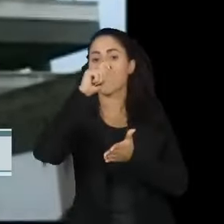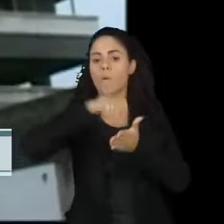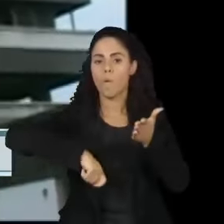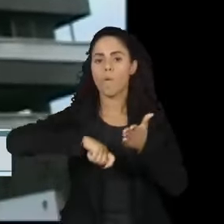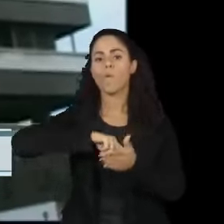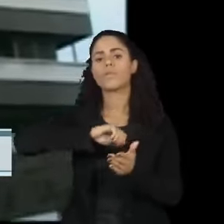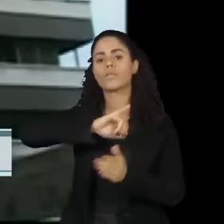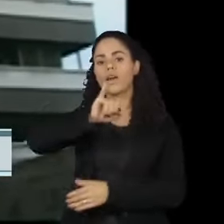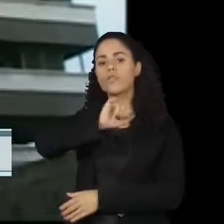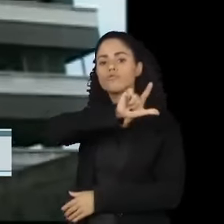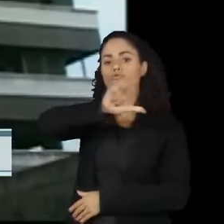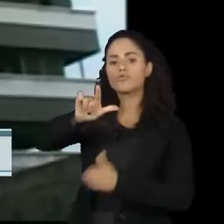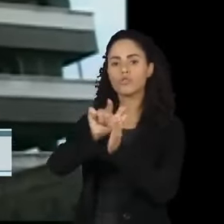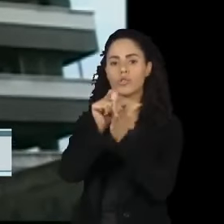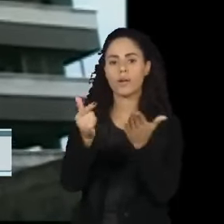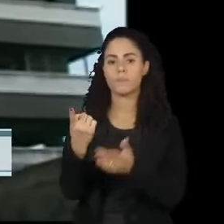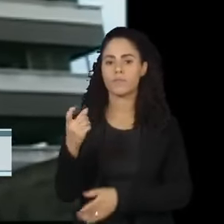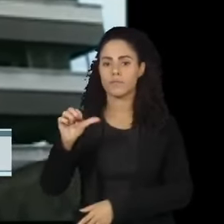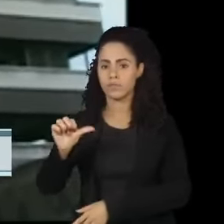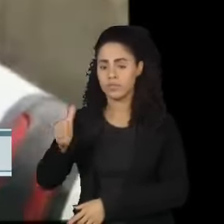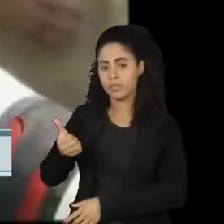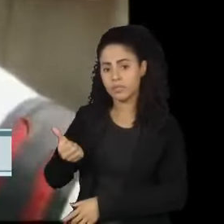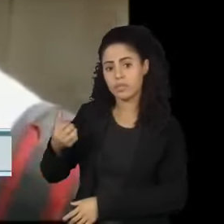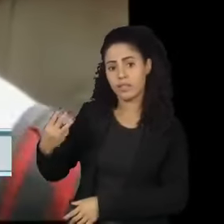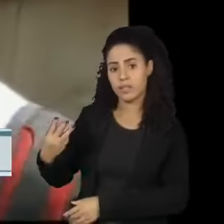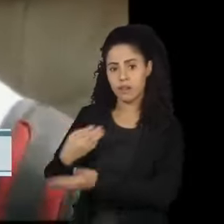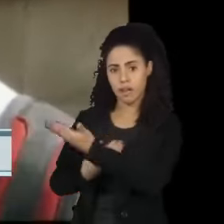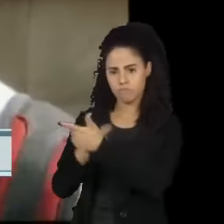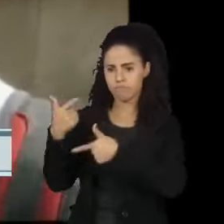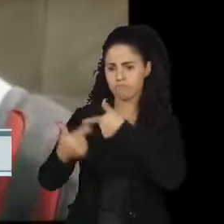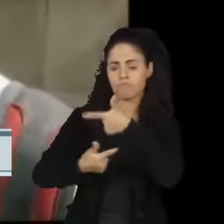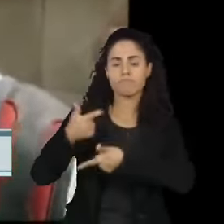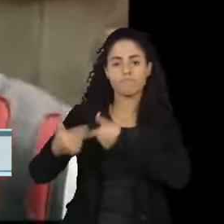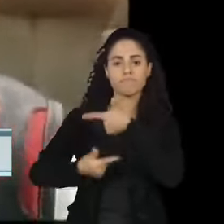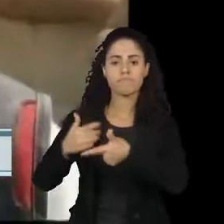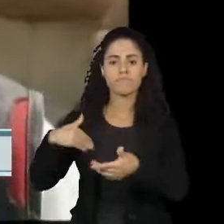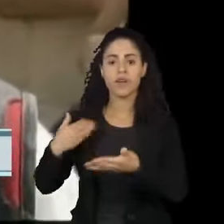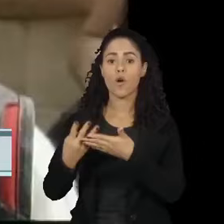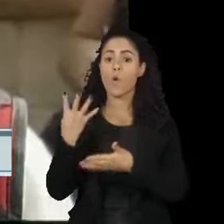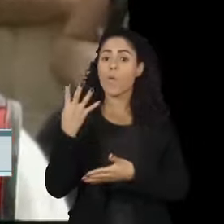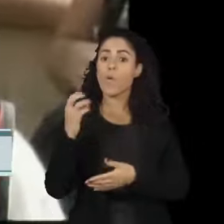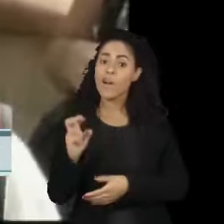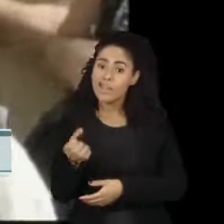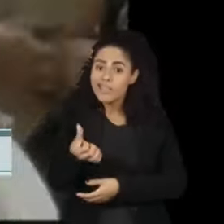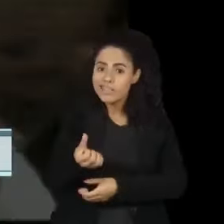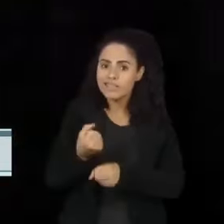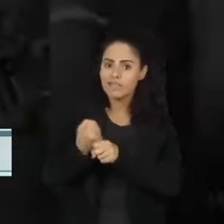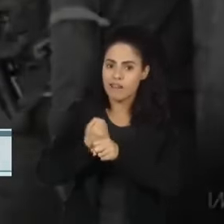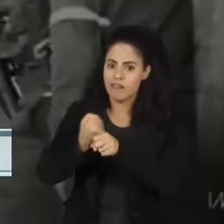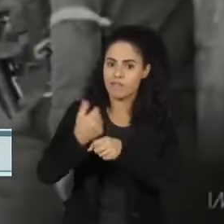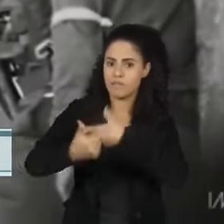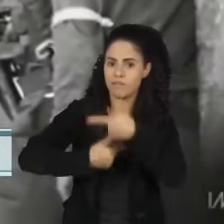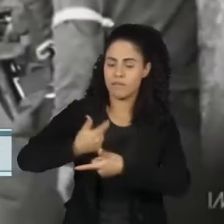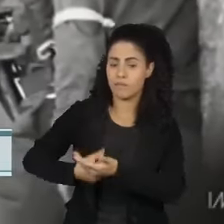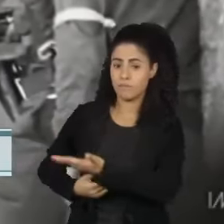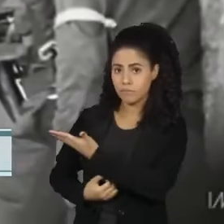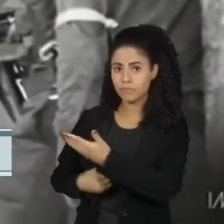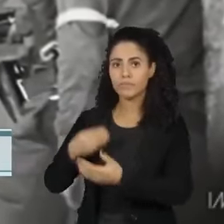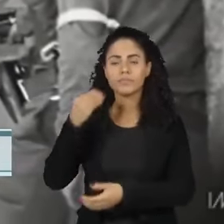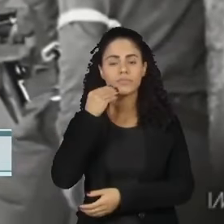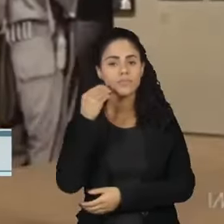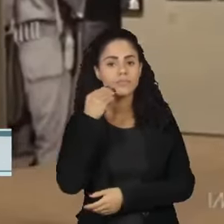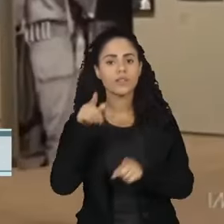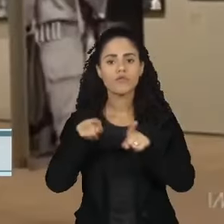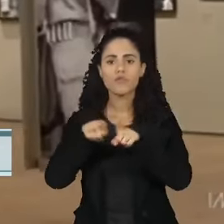pelo Jornal do Brasil em 1963 onde ficou por 46 anos cobriu os